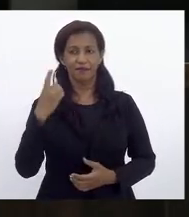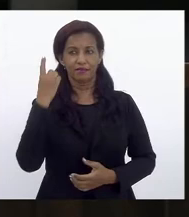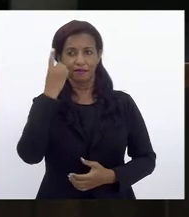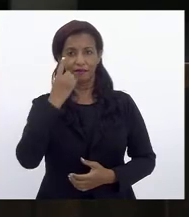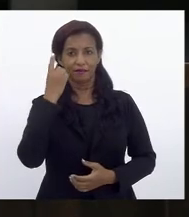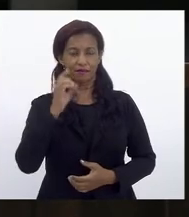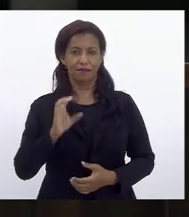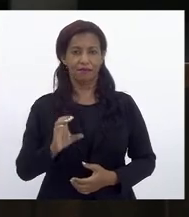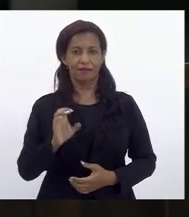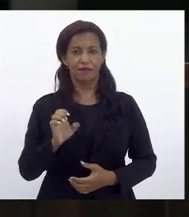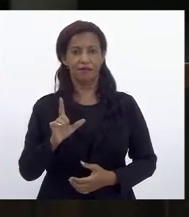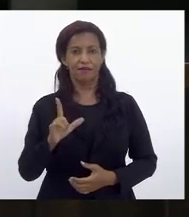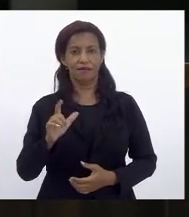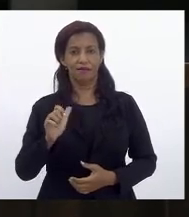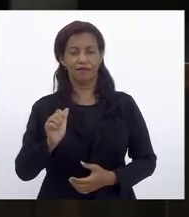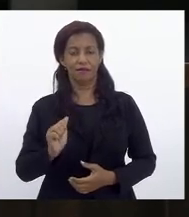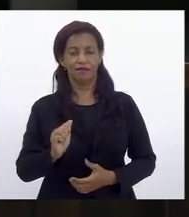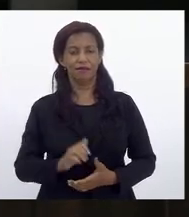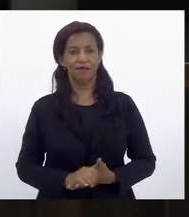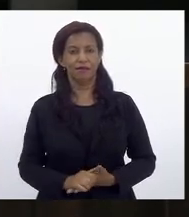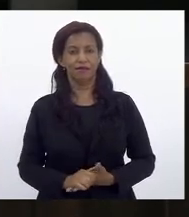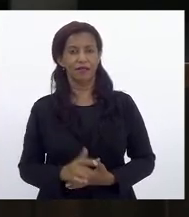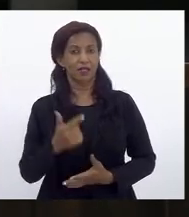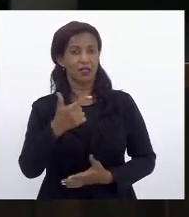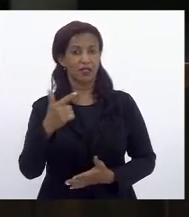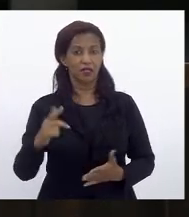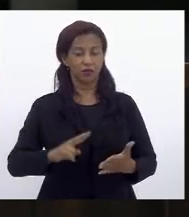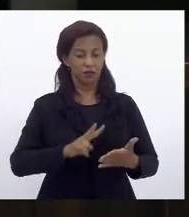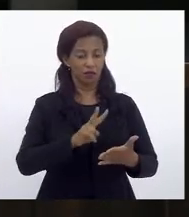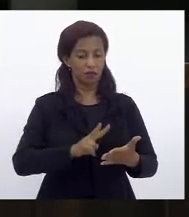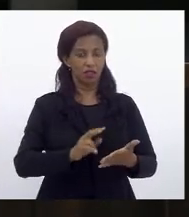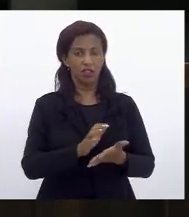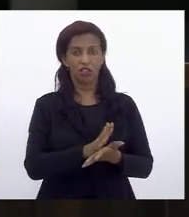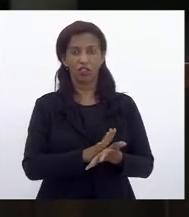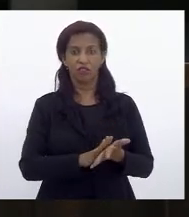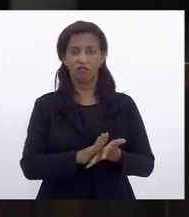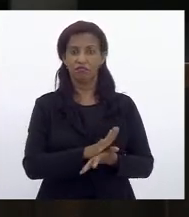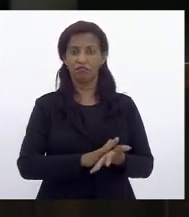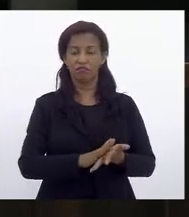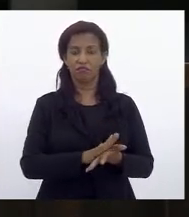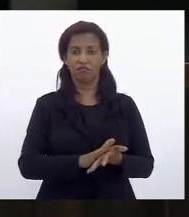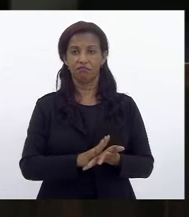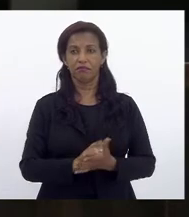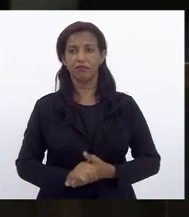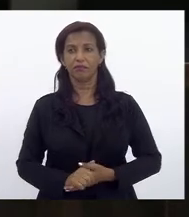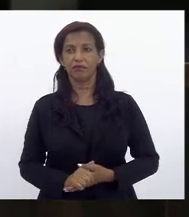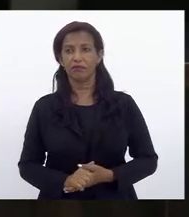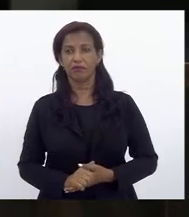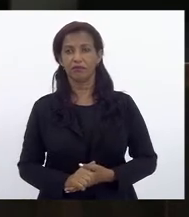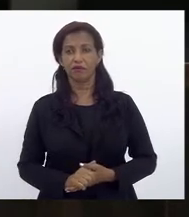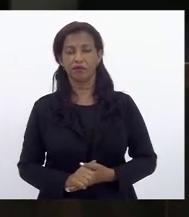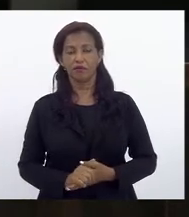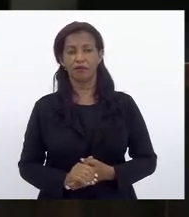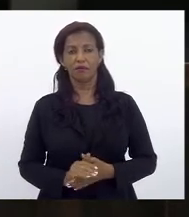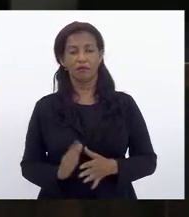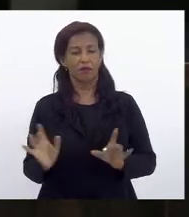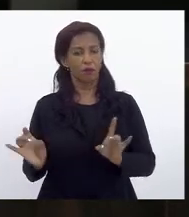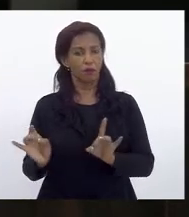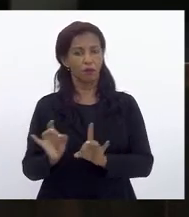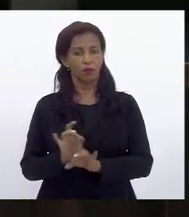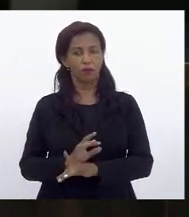deputada Célia Jordão. Em não havendo oradores inscritos, dou por